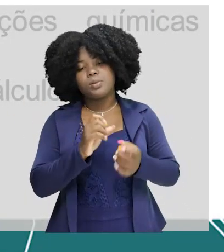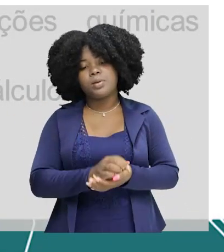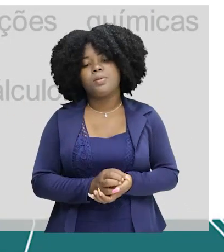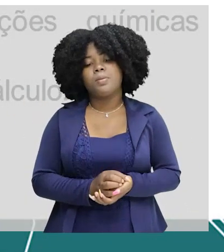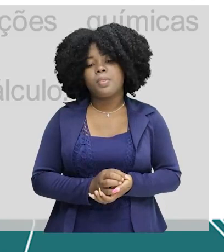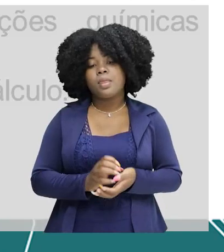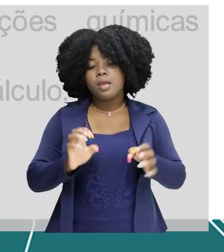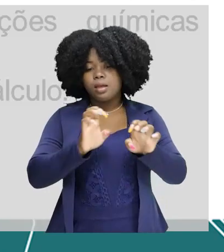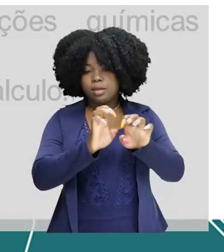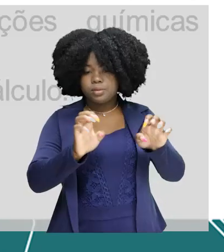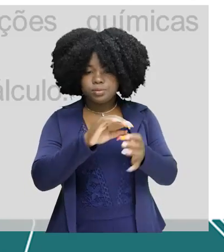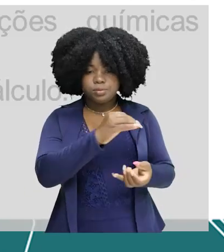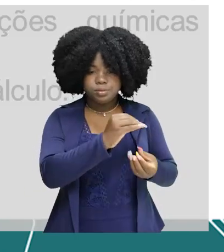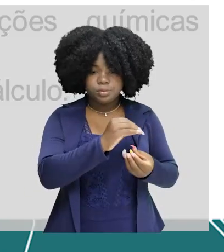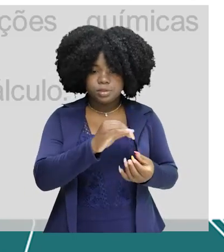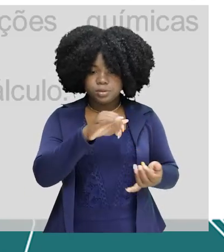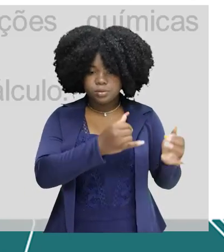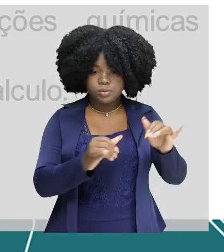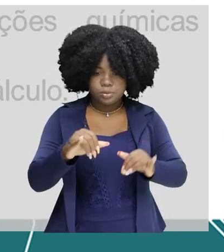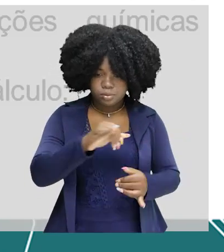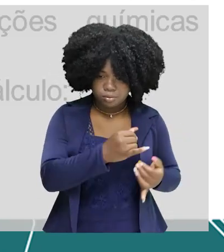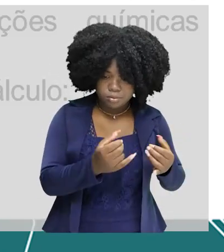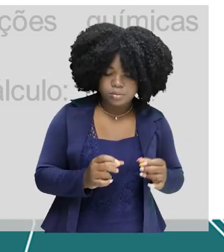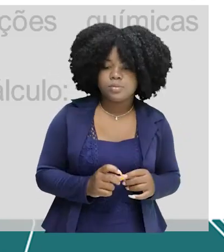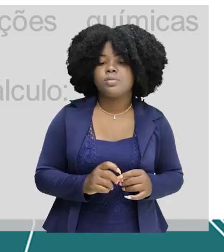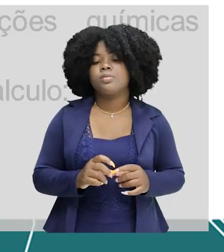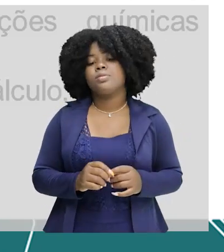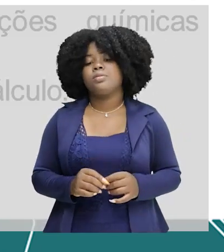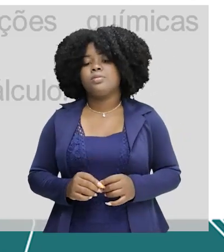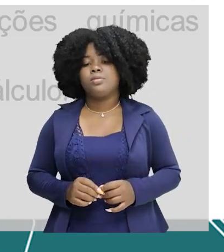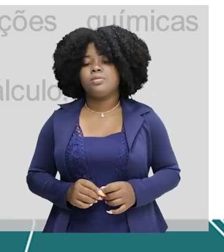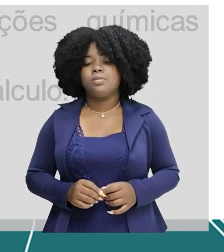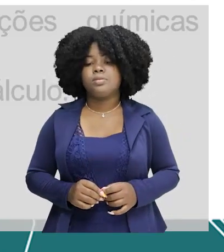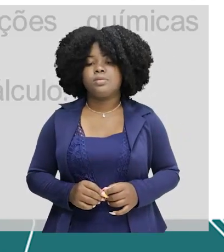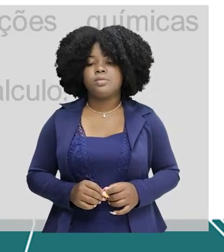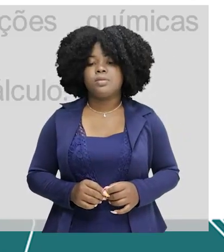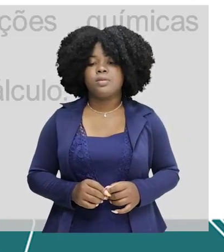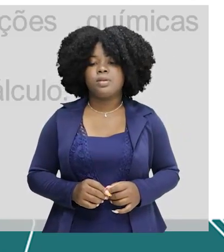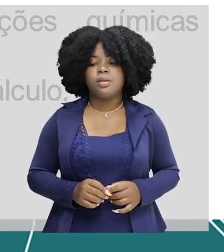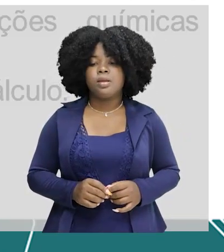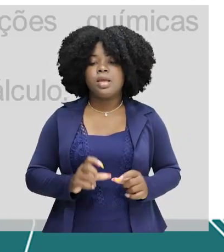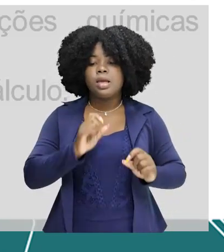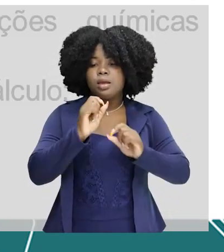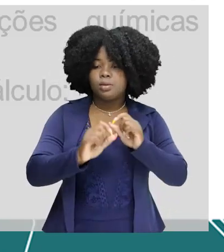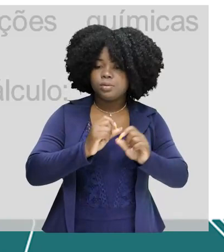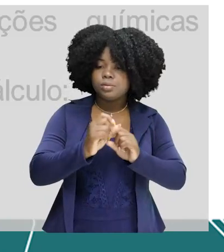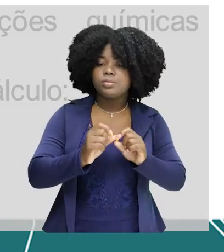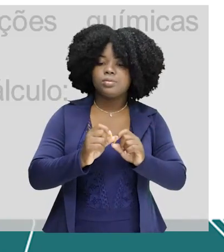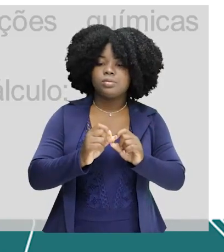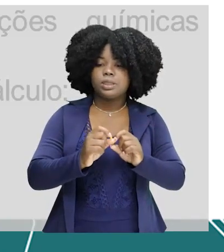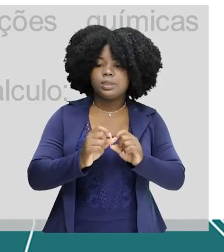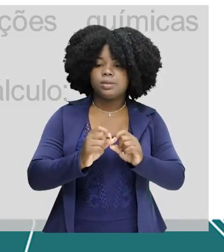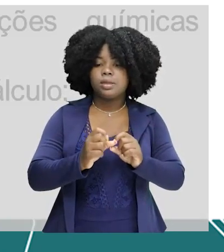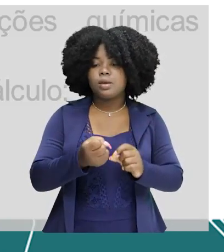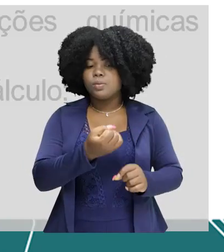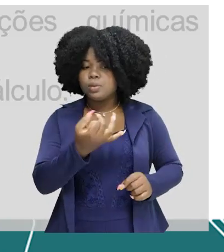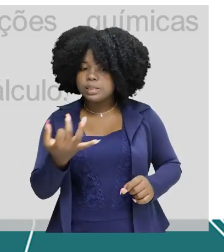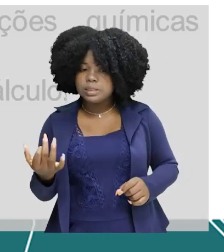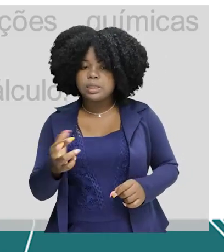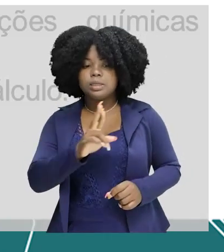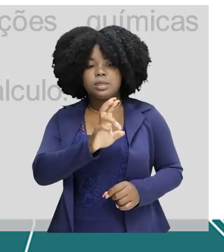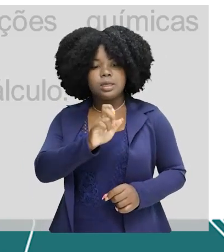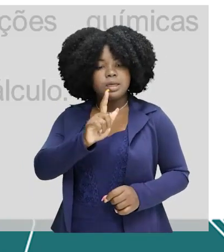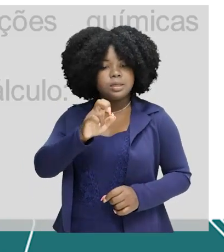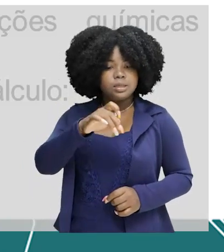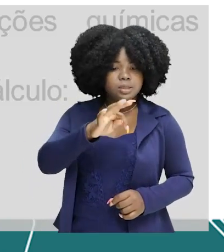cálculo estequiométrico ou a estequiometria é o cálculo das quantidades de reagentes ou